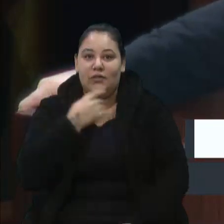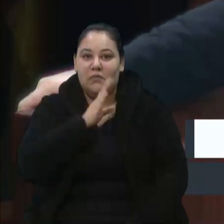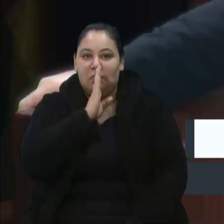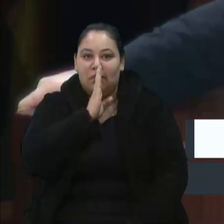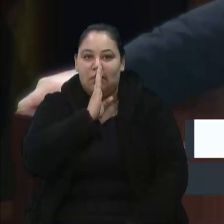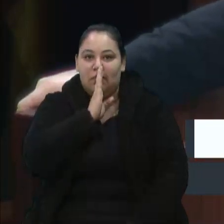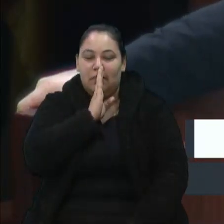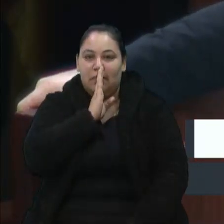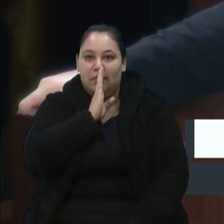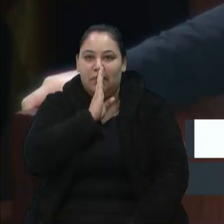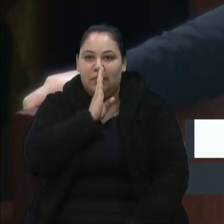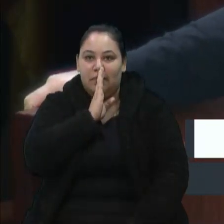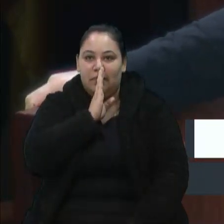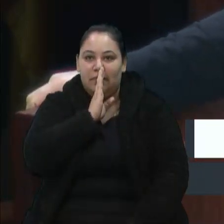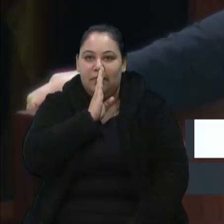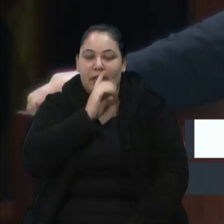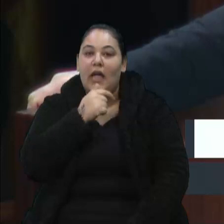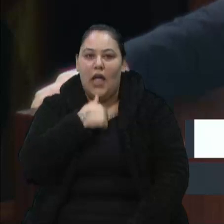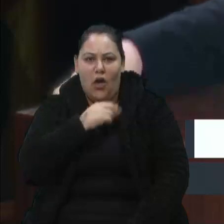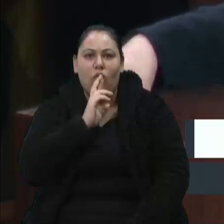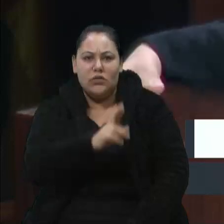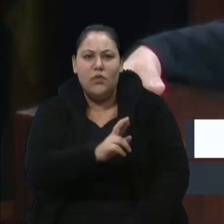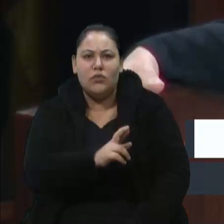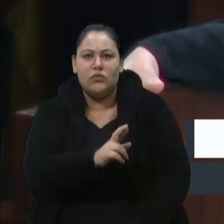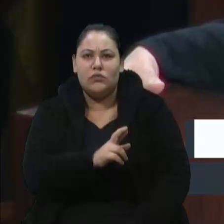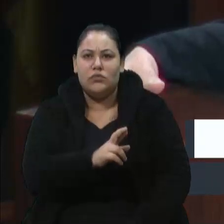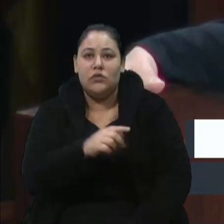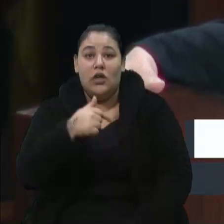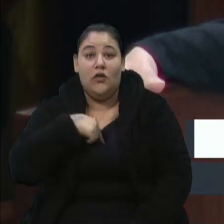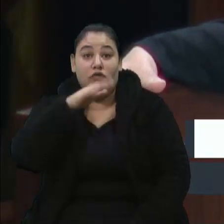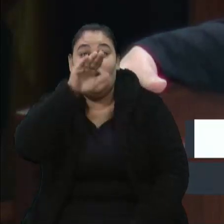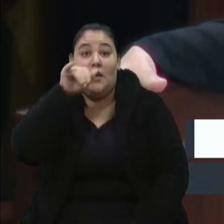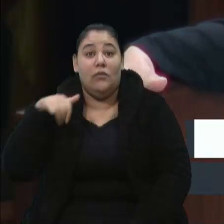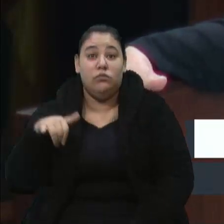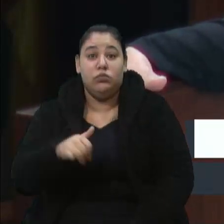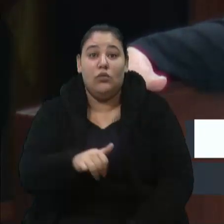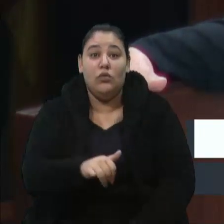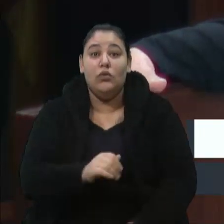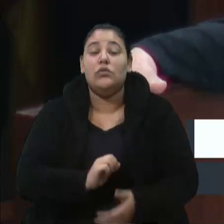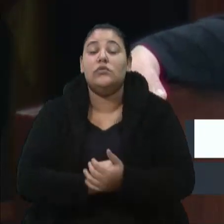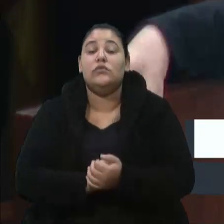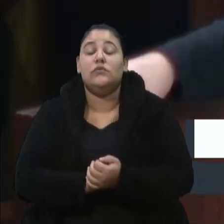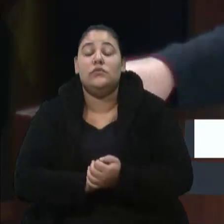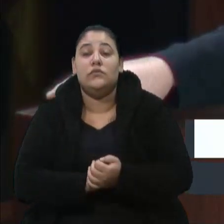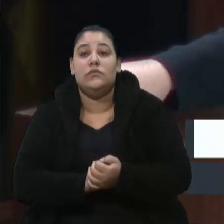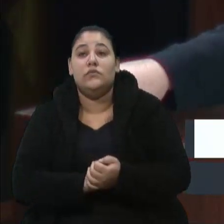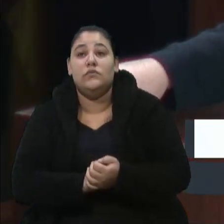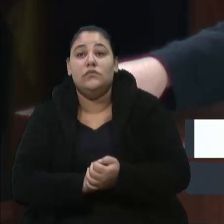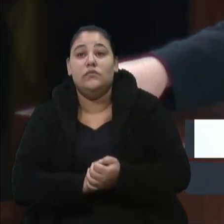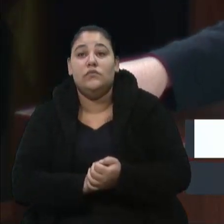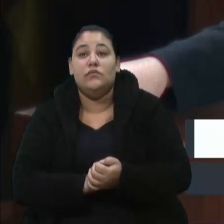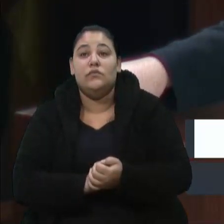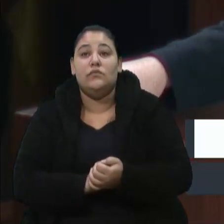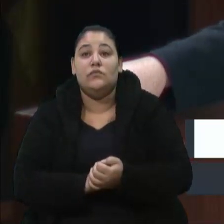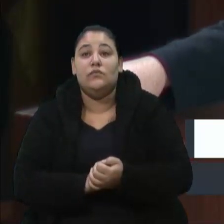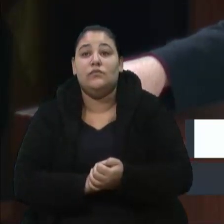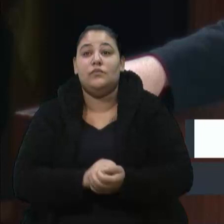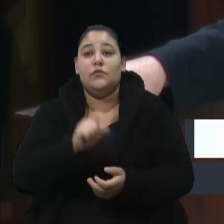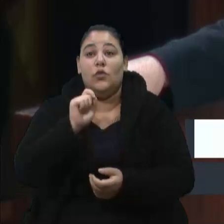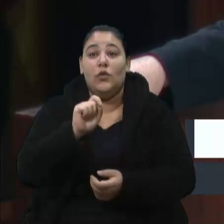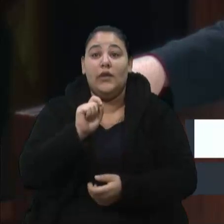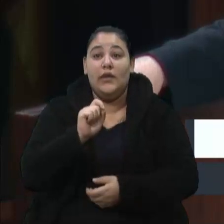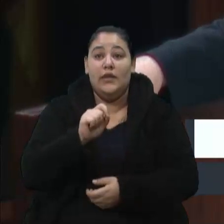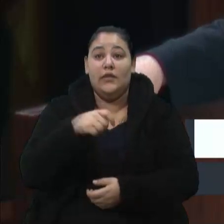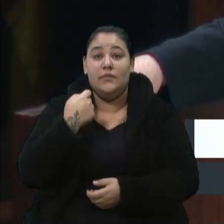reagem quando é por seus interesses. Quando eu fui chamado de gordo. O que nós temos que